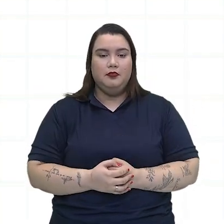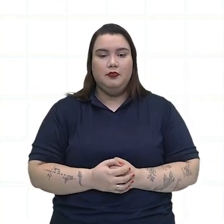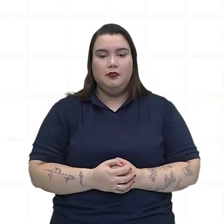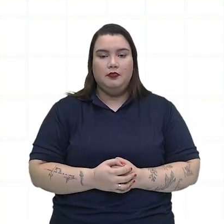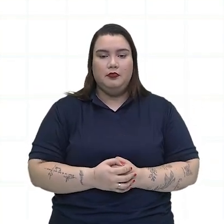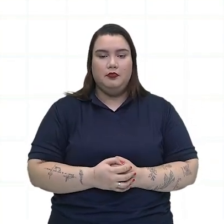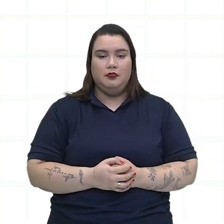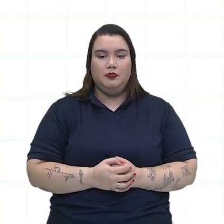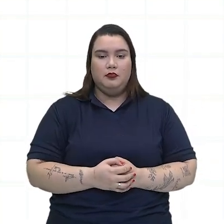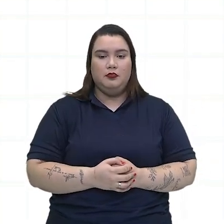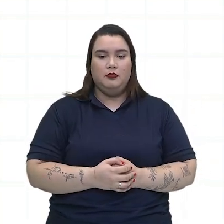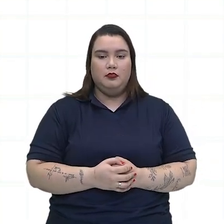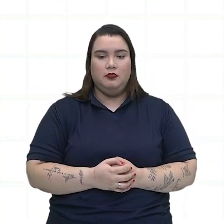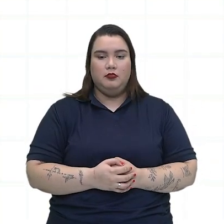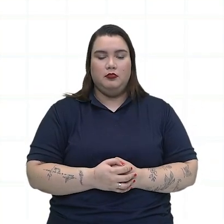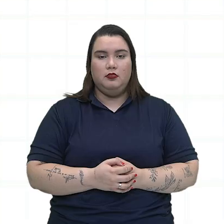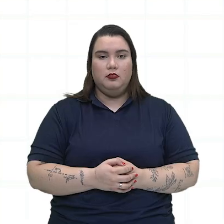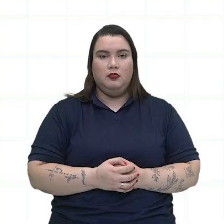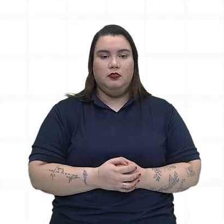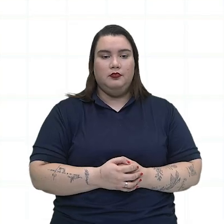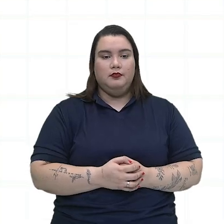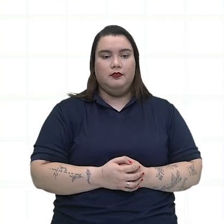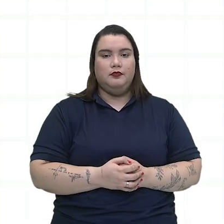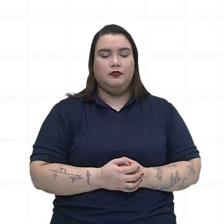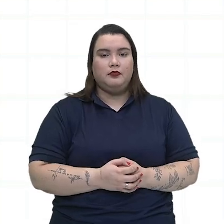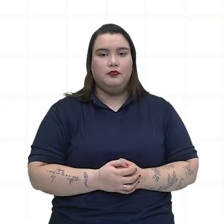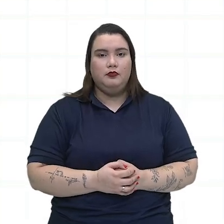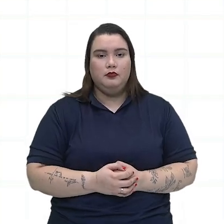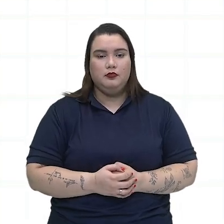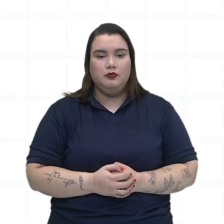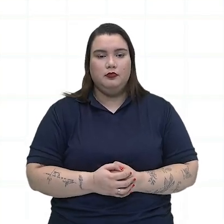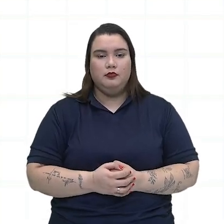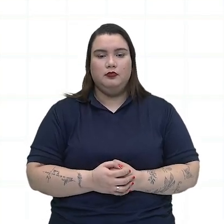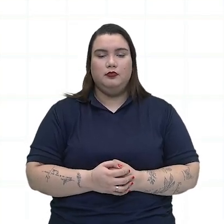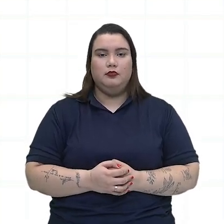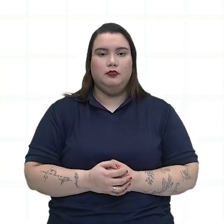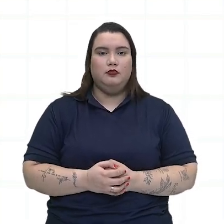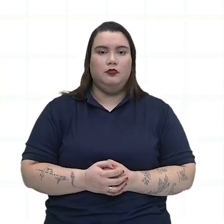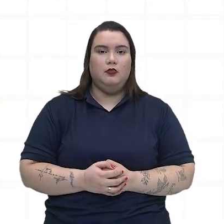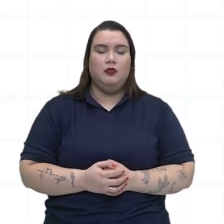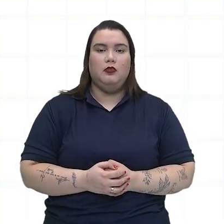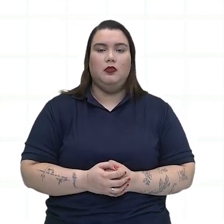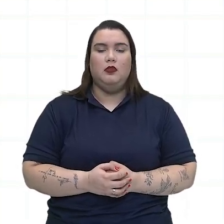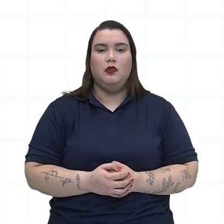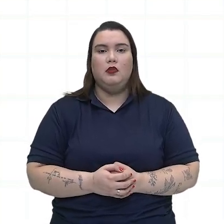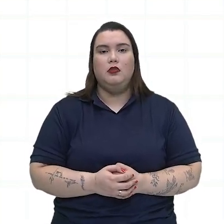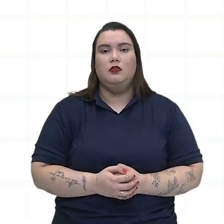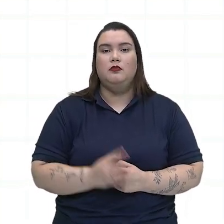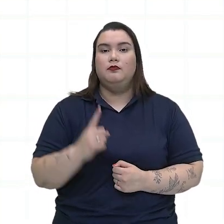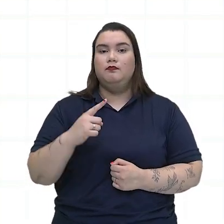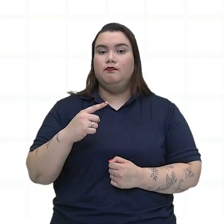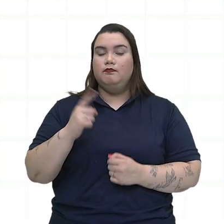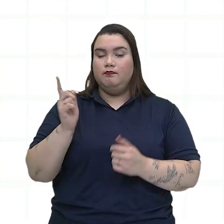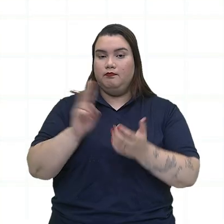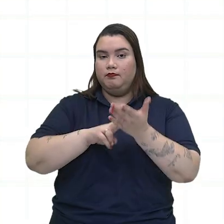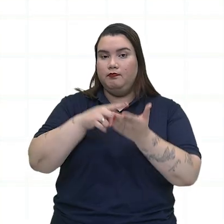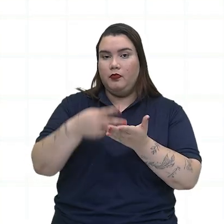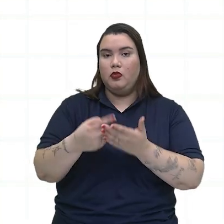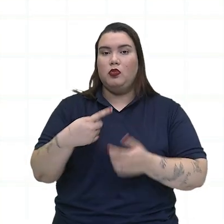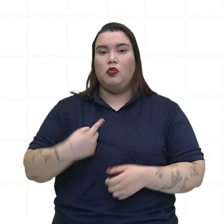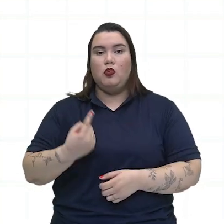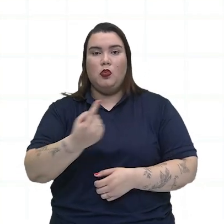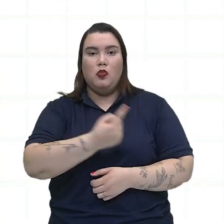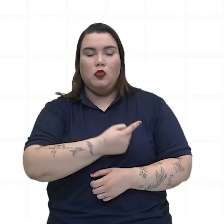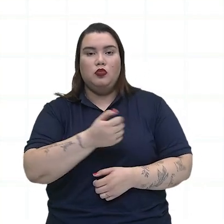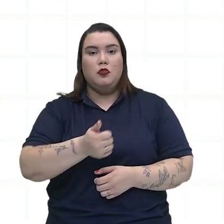drink water every day. We drink water every day. Nós tomamos